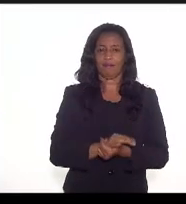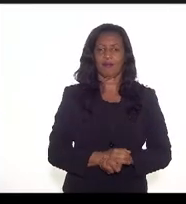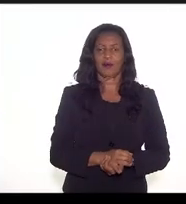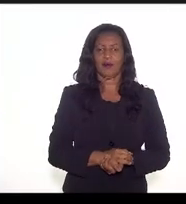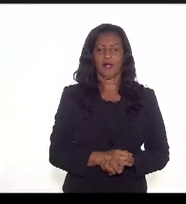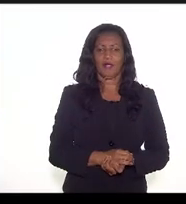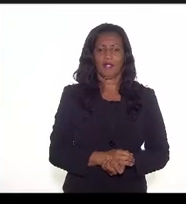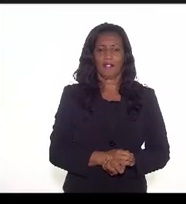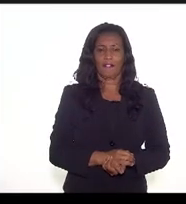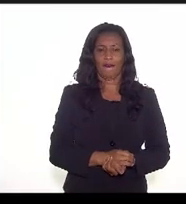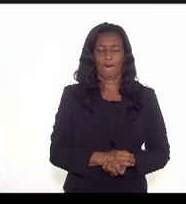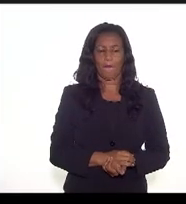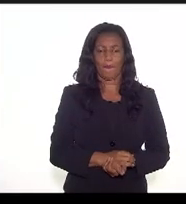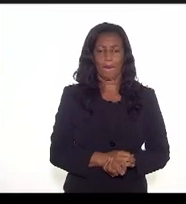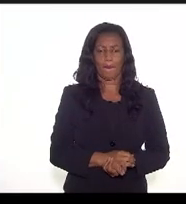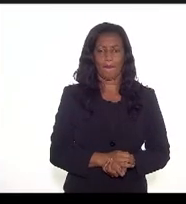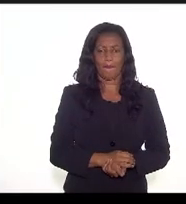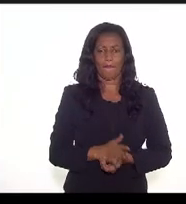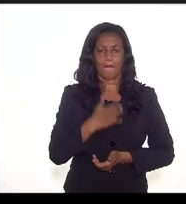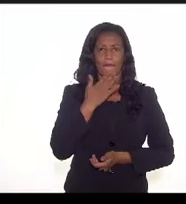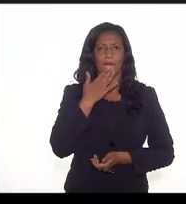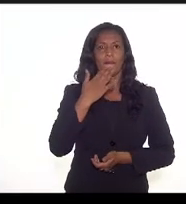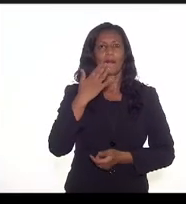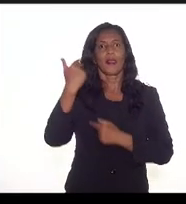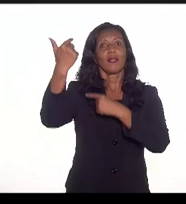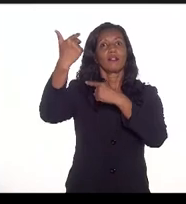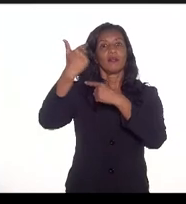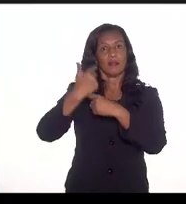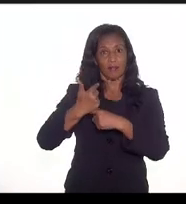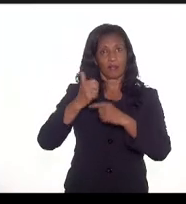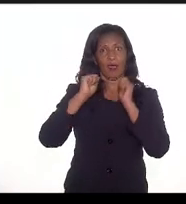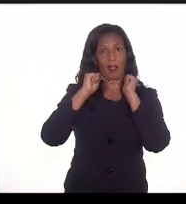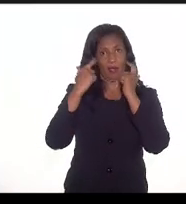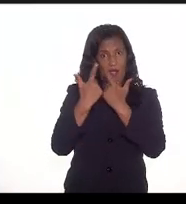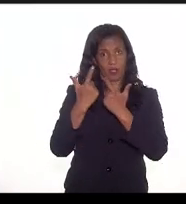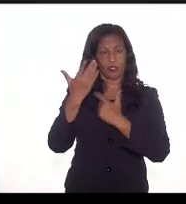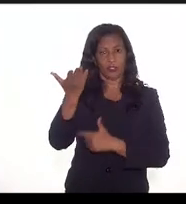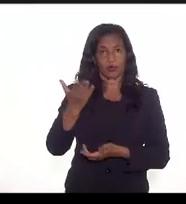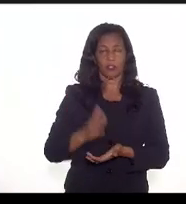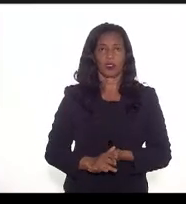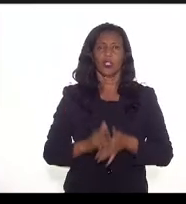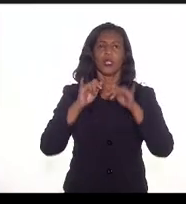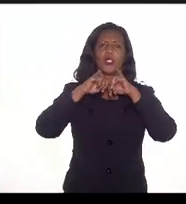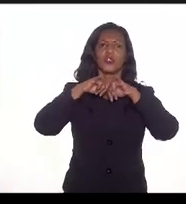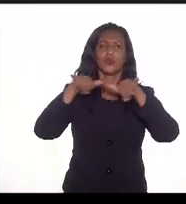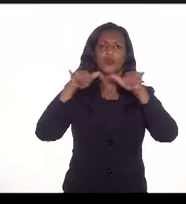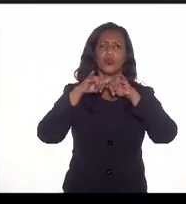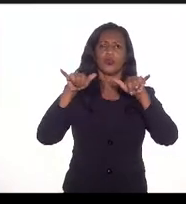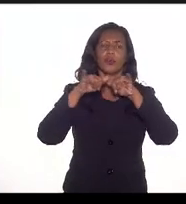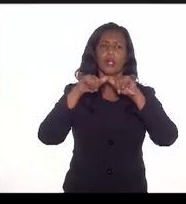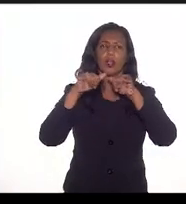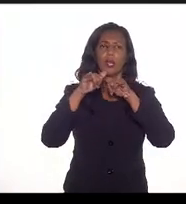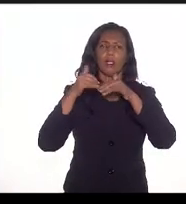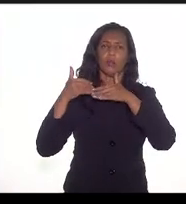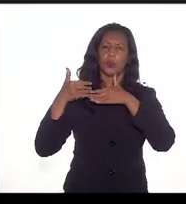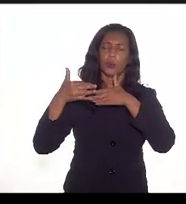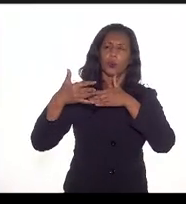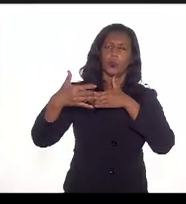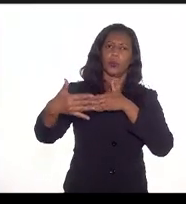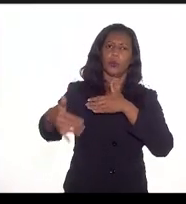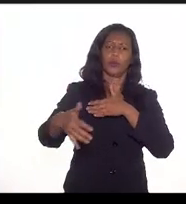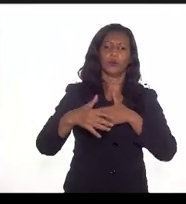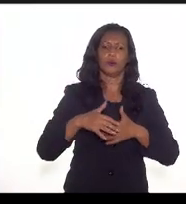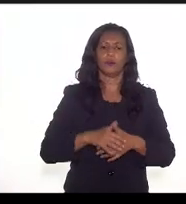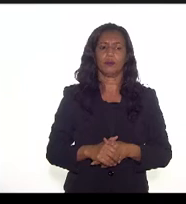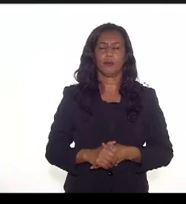vamos pedir aí à nossa TV Alerj que divulgue ao longo da sua